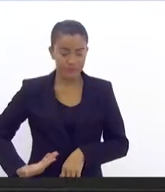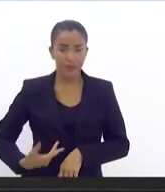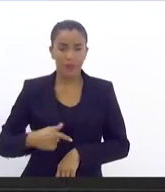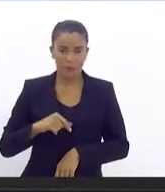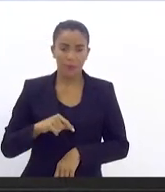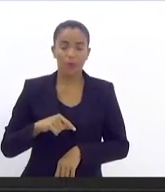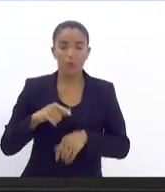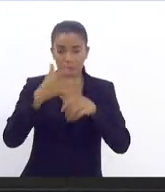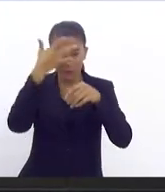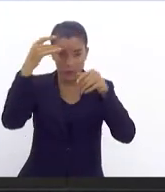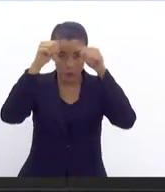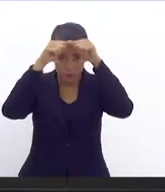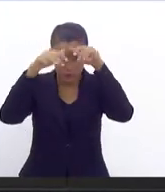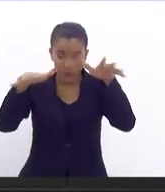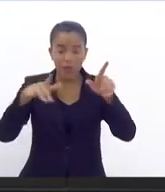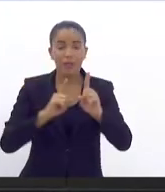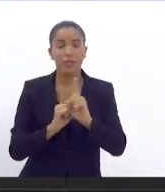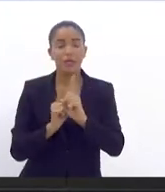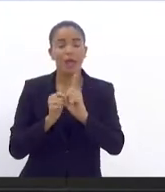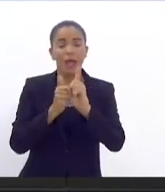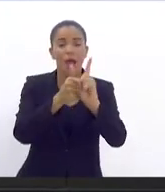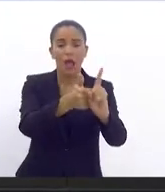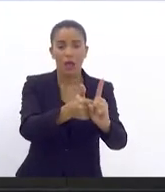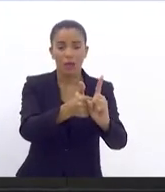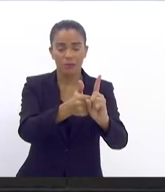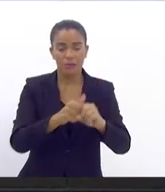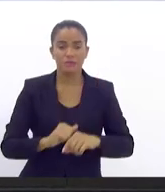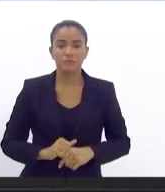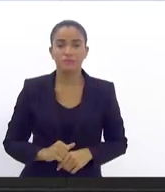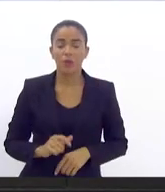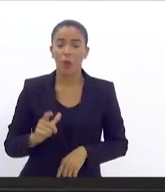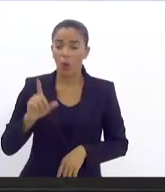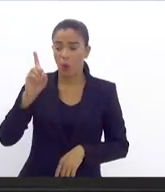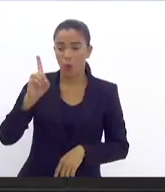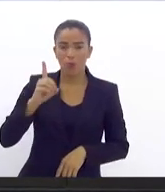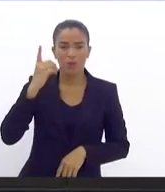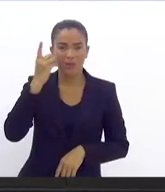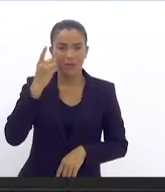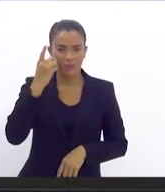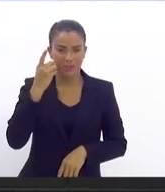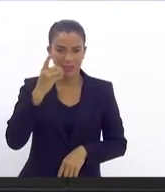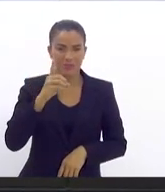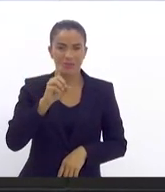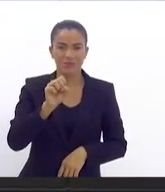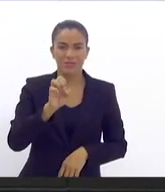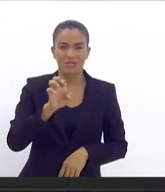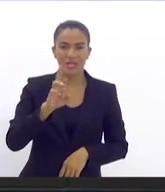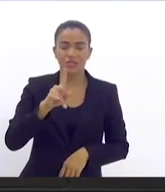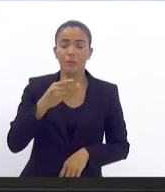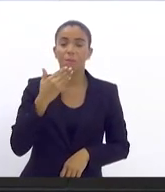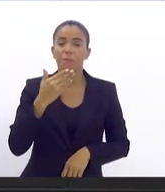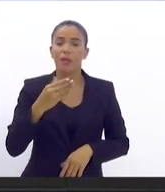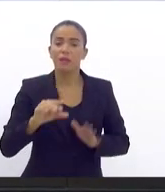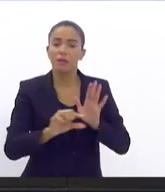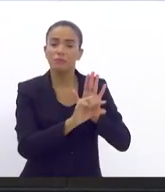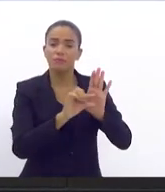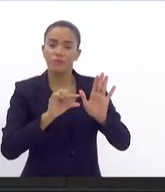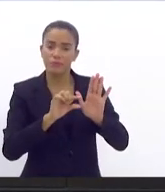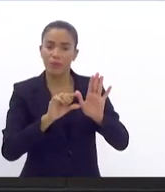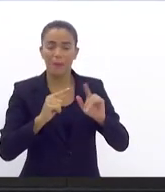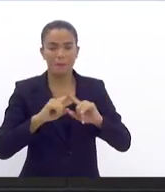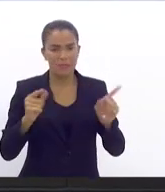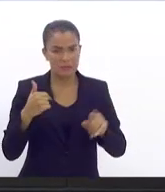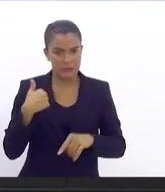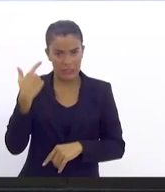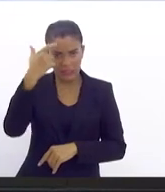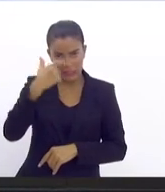e seus acompanhantes. O parecer do deputado doutor Serginho é pela constitucionalidade com emendas, mas eu traria um